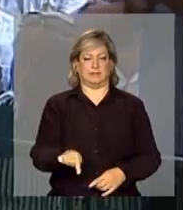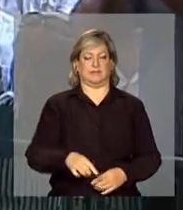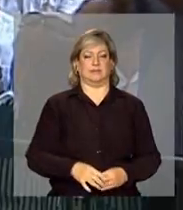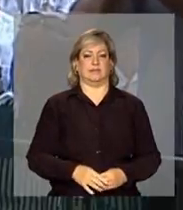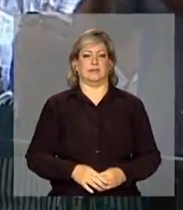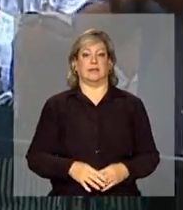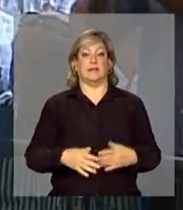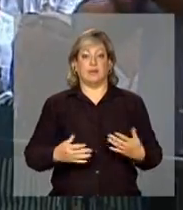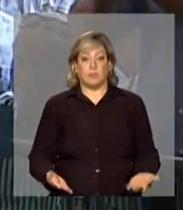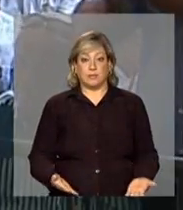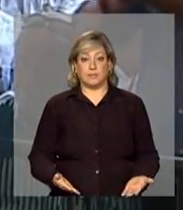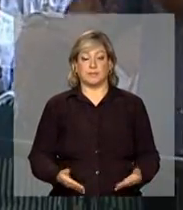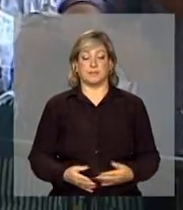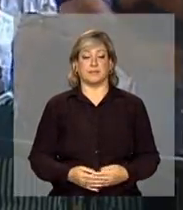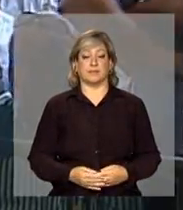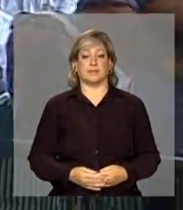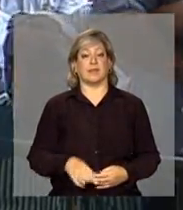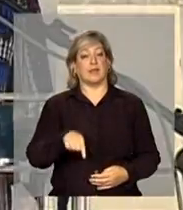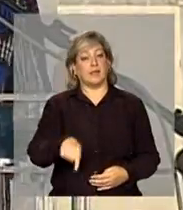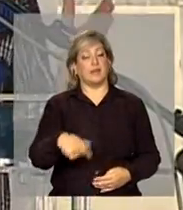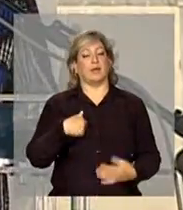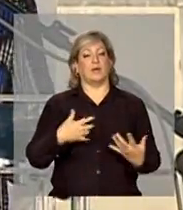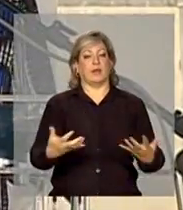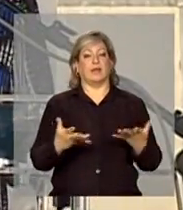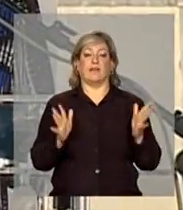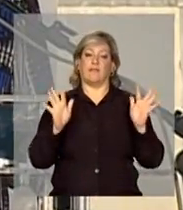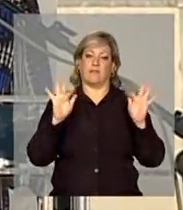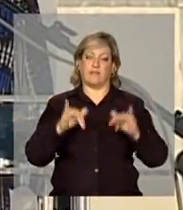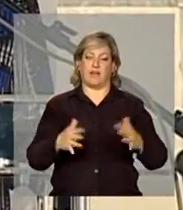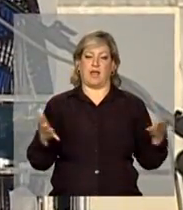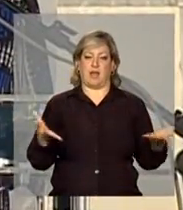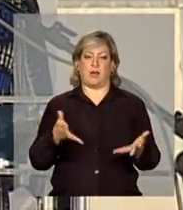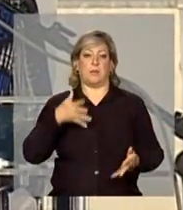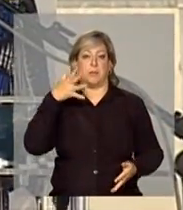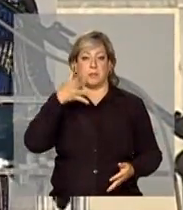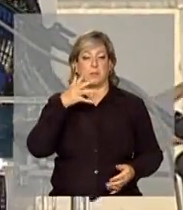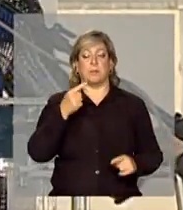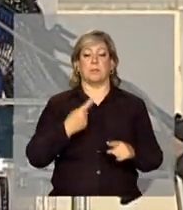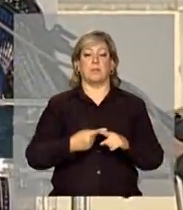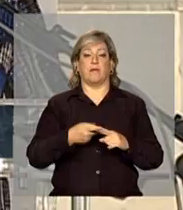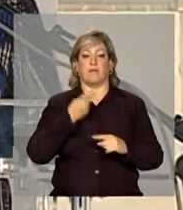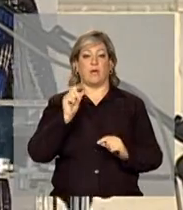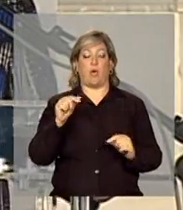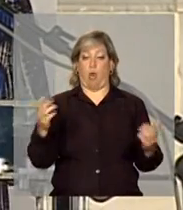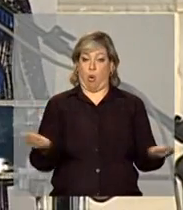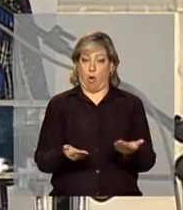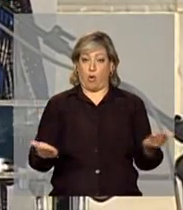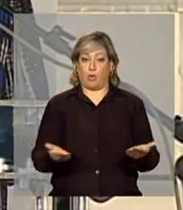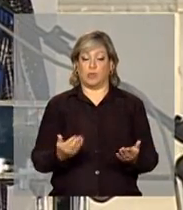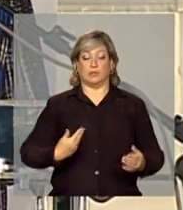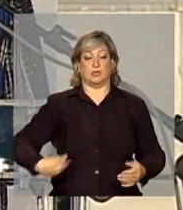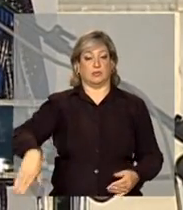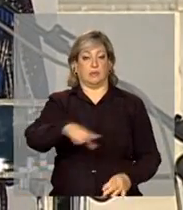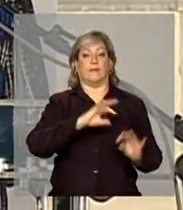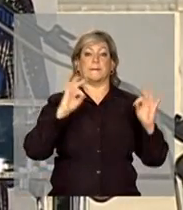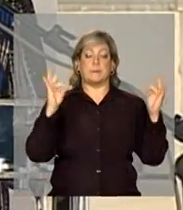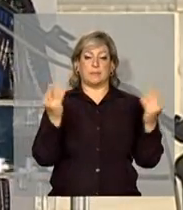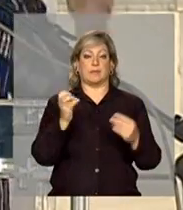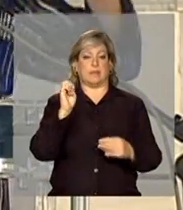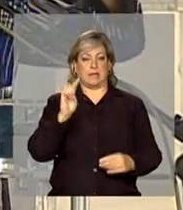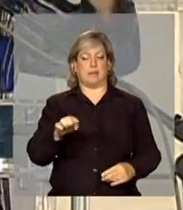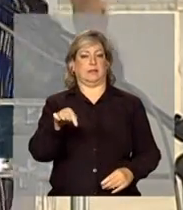E assim que eu queria encerrar dizendo que hoje nós todos somos